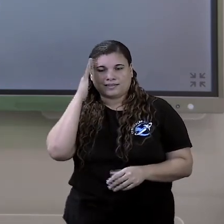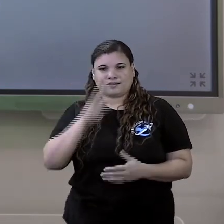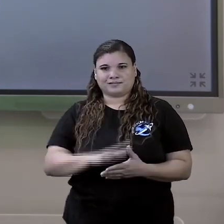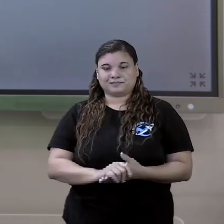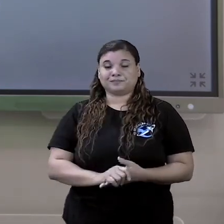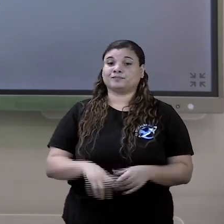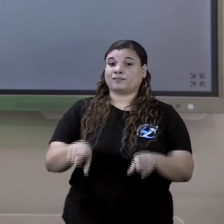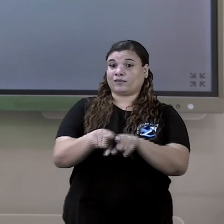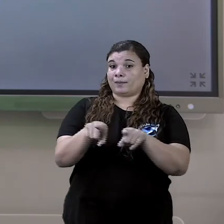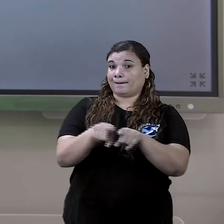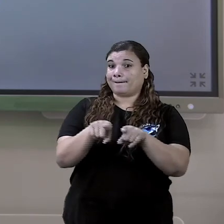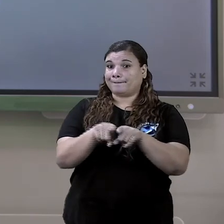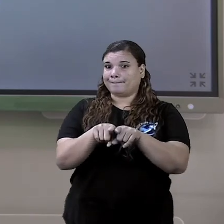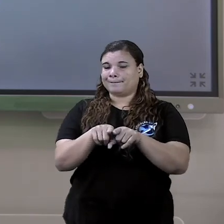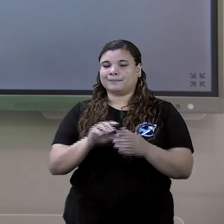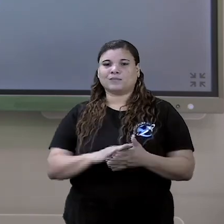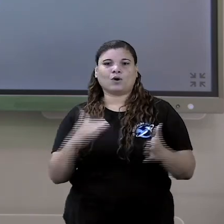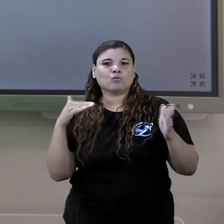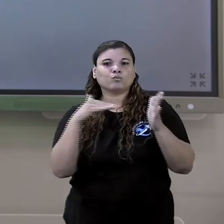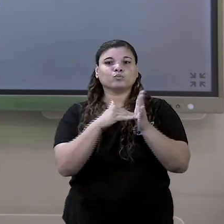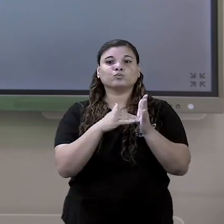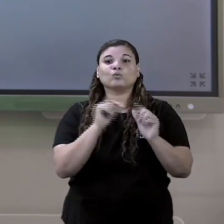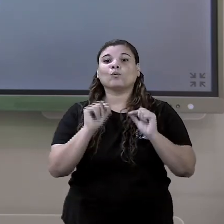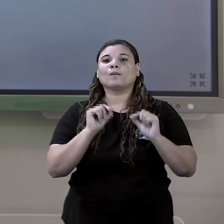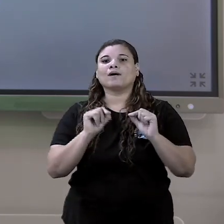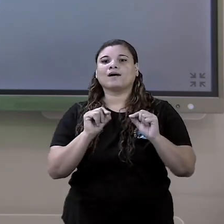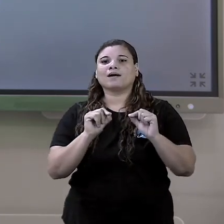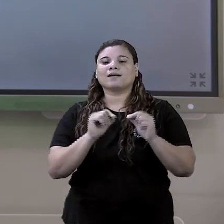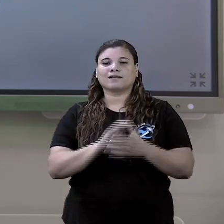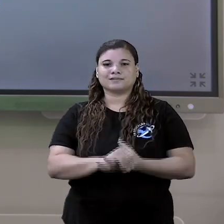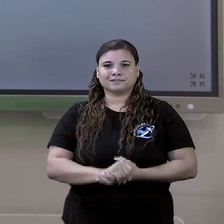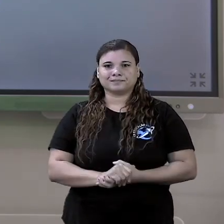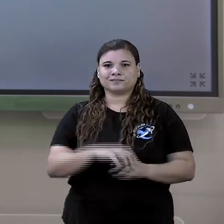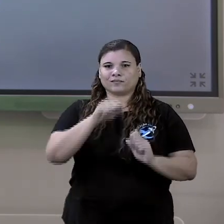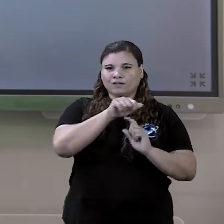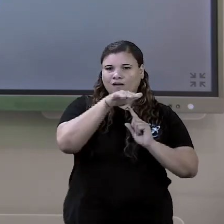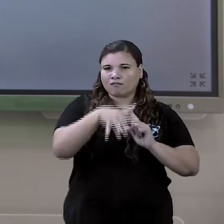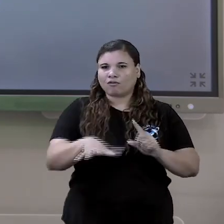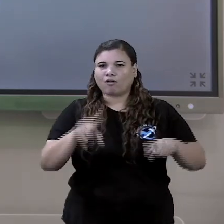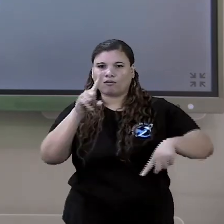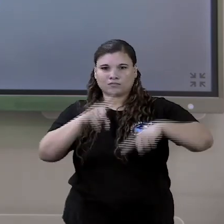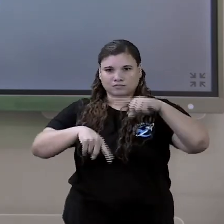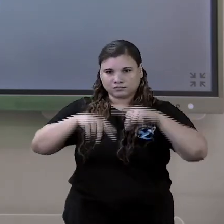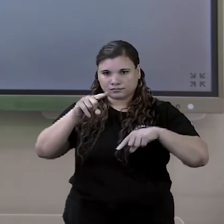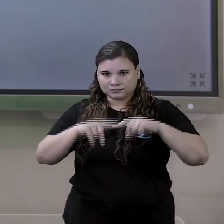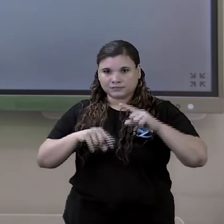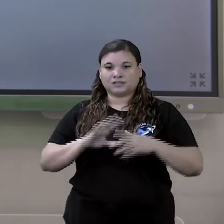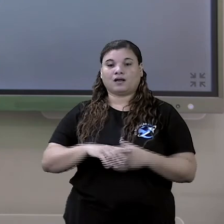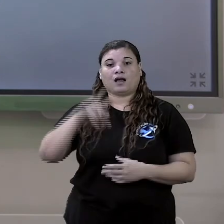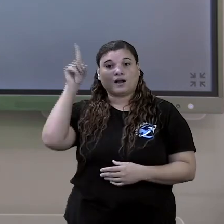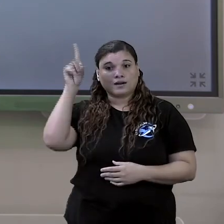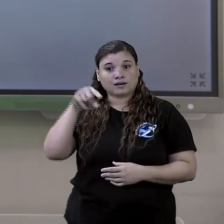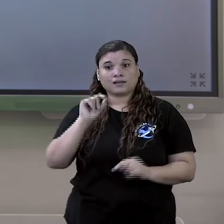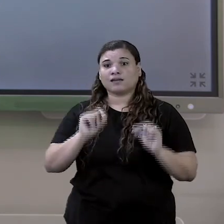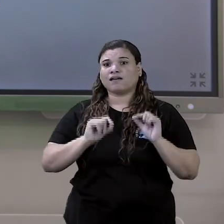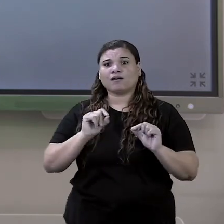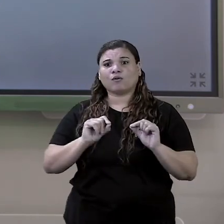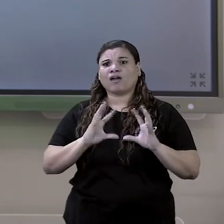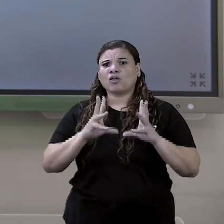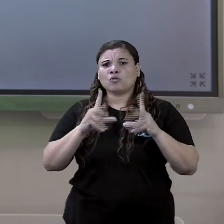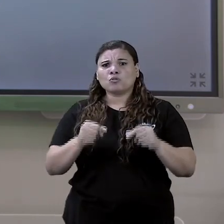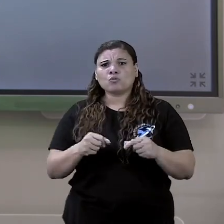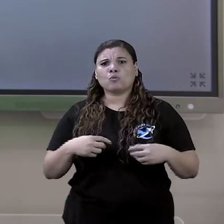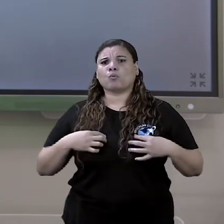último, mas não menos importantes, as fontes materiais, que são aquelas que se referem